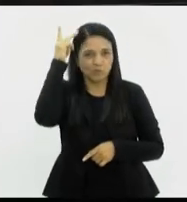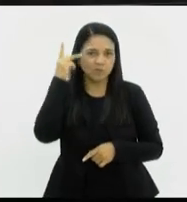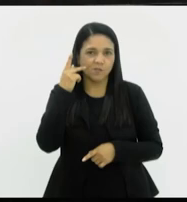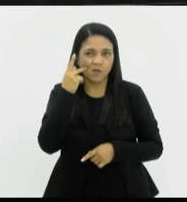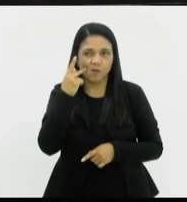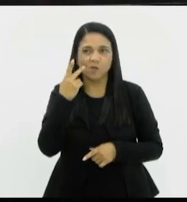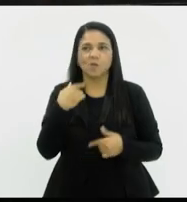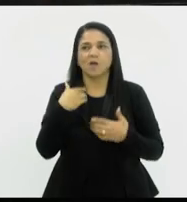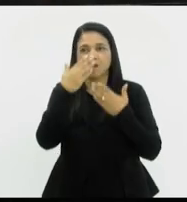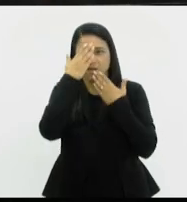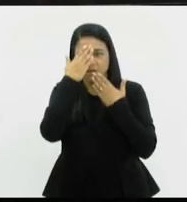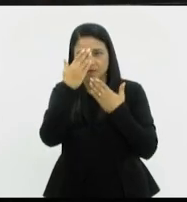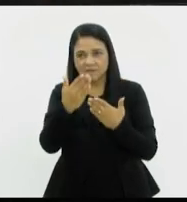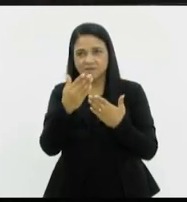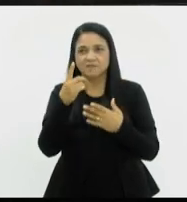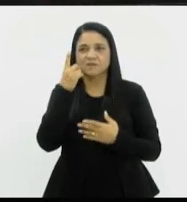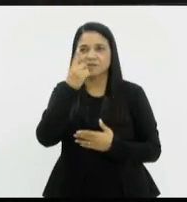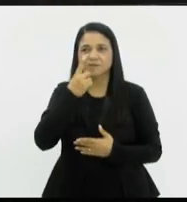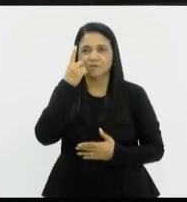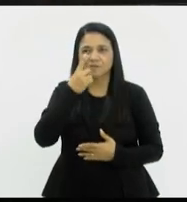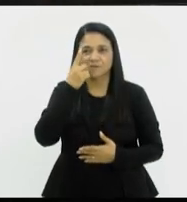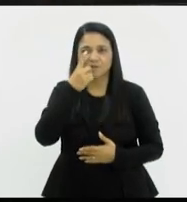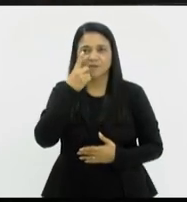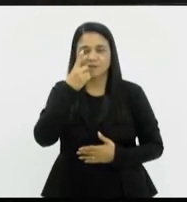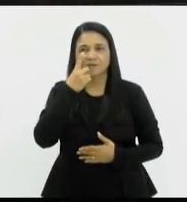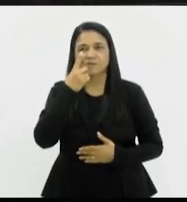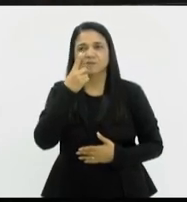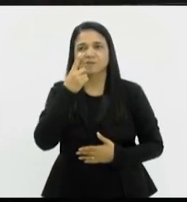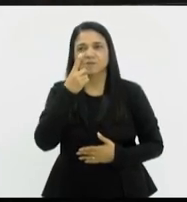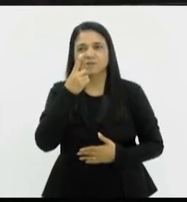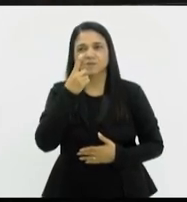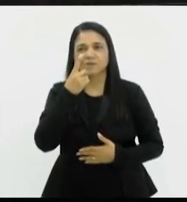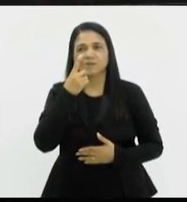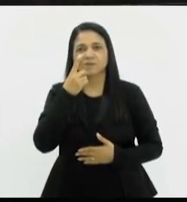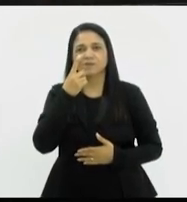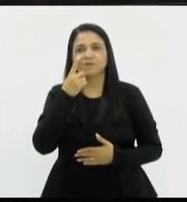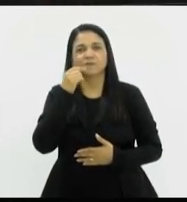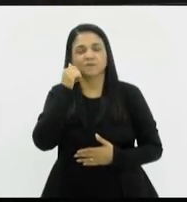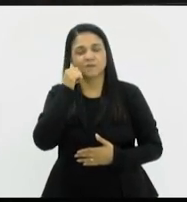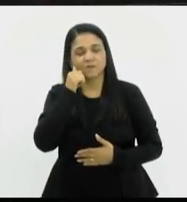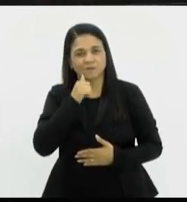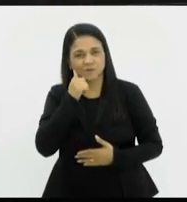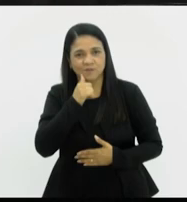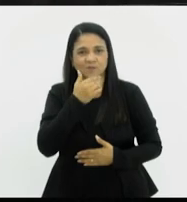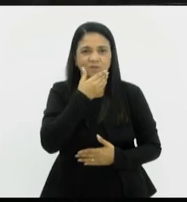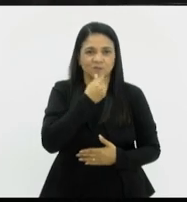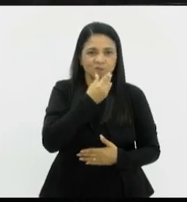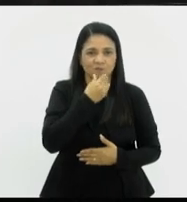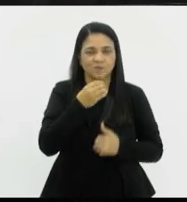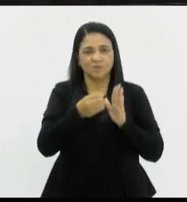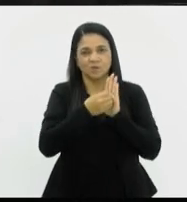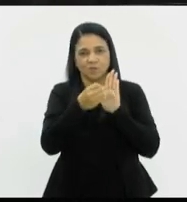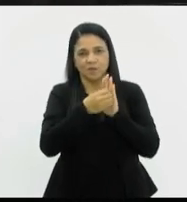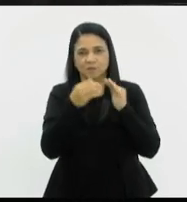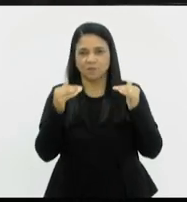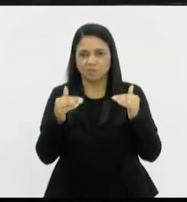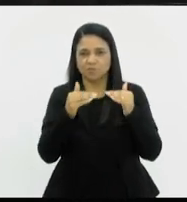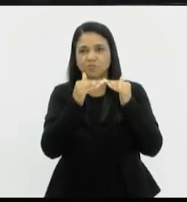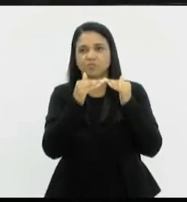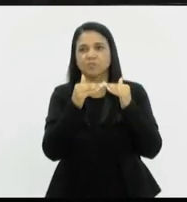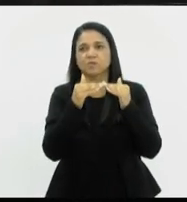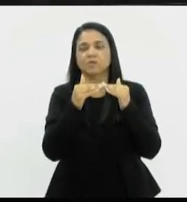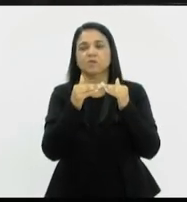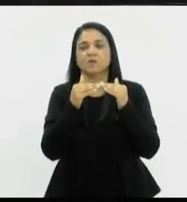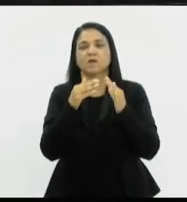agradecer ao deputado, às deputadas e os deputados pelo parecer favorável. Quero dizer